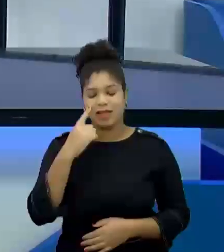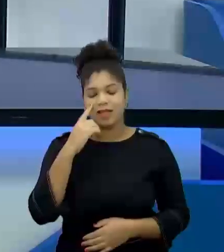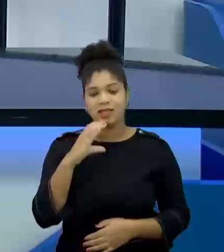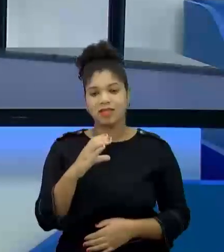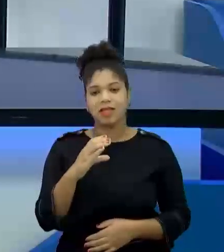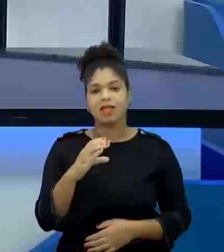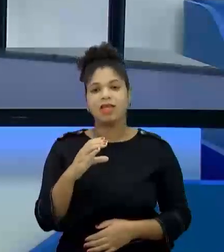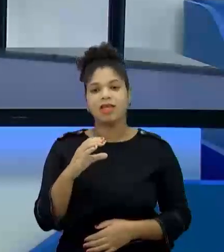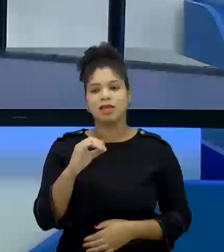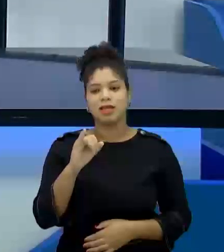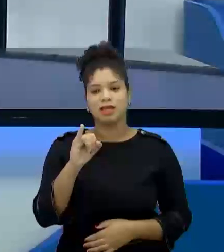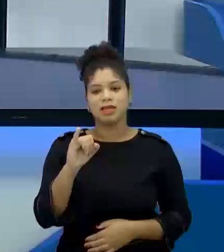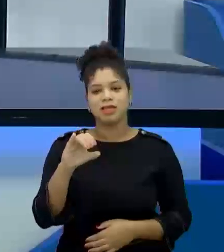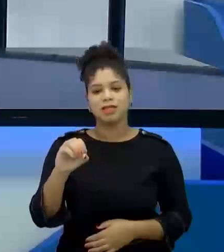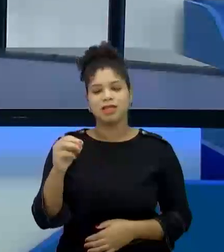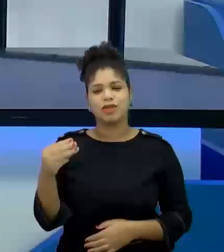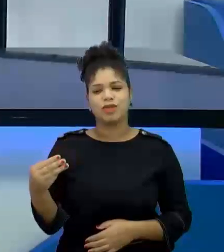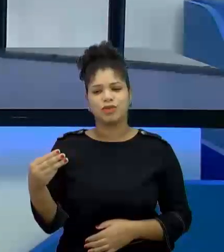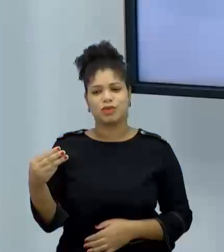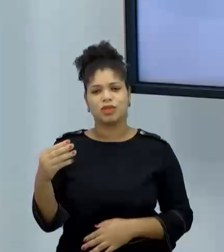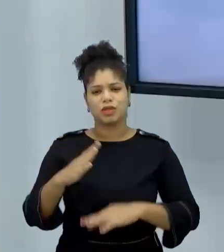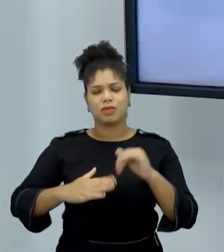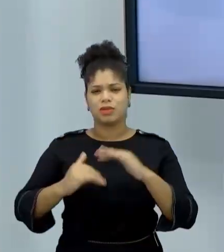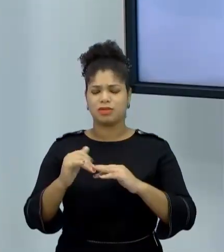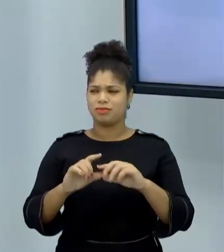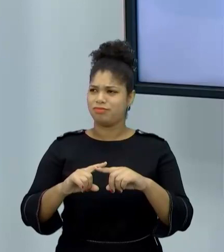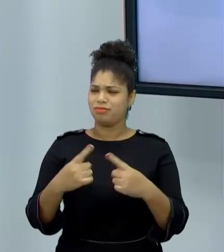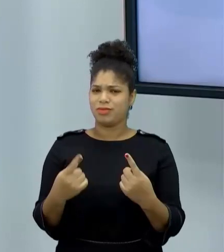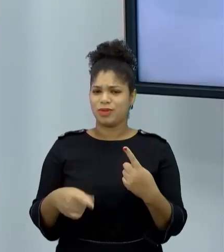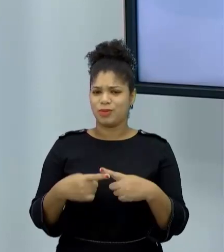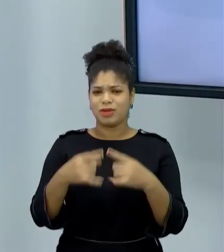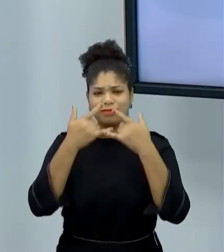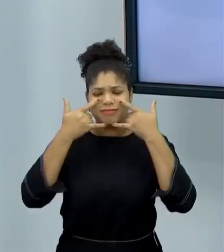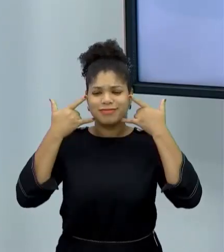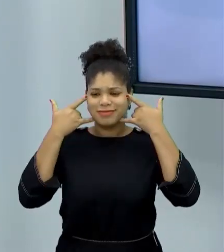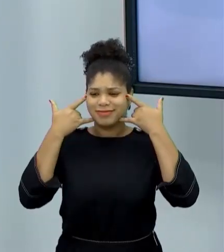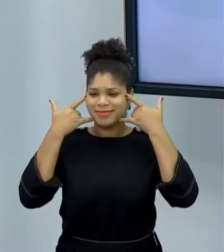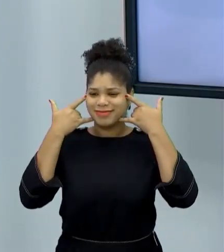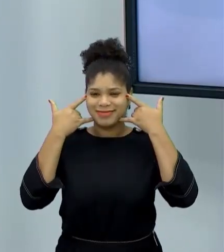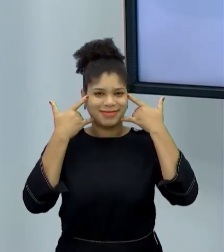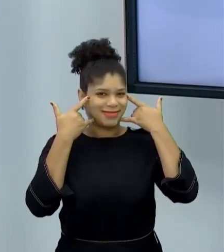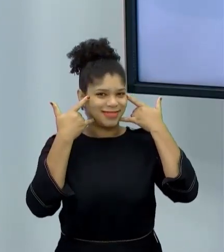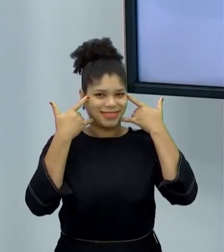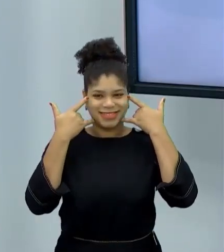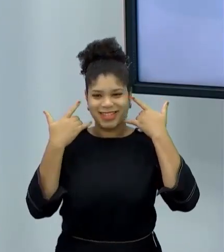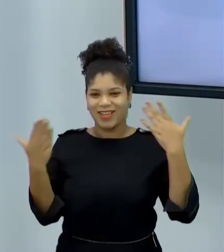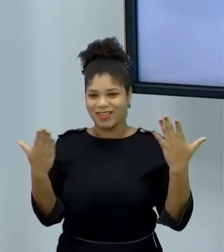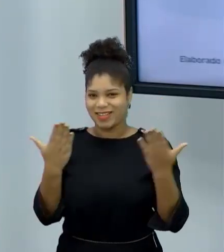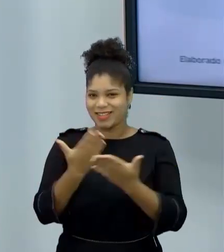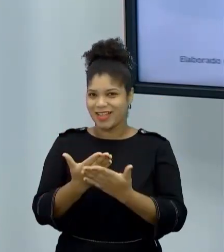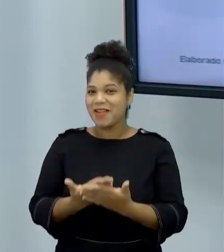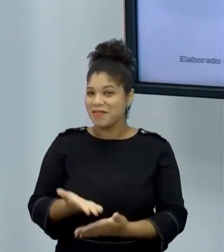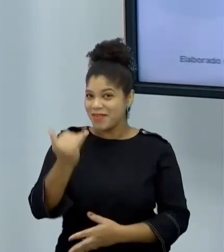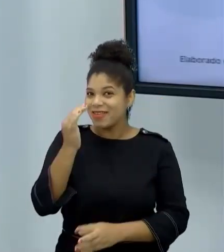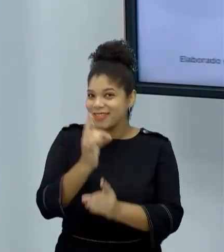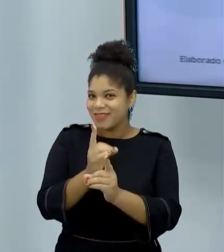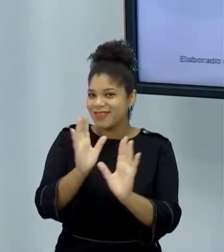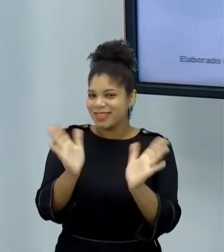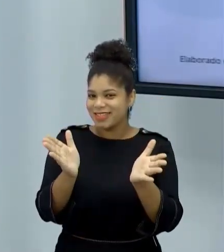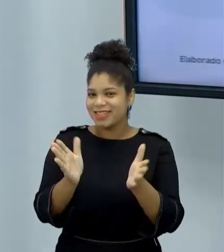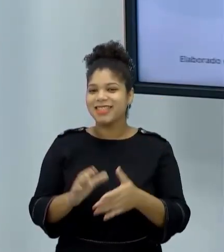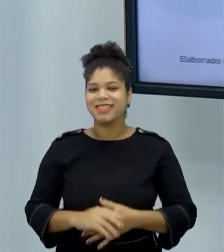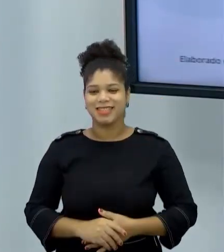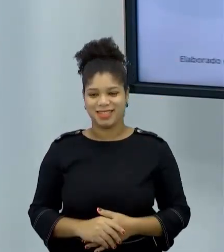03, né? E aí você deve estar se perguntando aí, mas por que o Magno está de máscara aí apresentando a aula? Já vamos descobrir já.